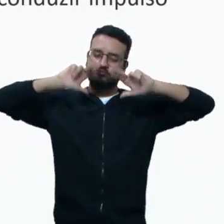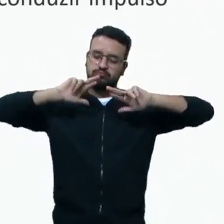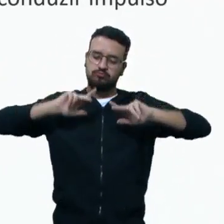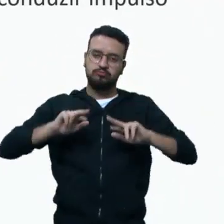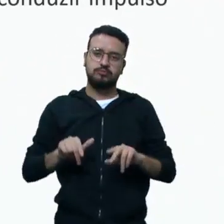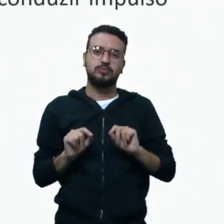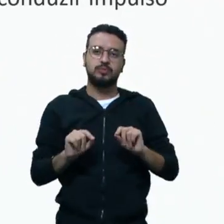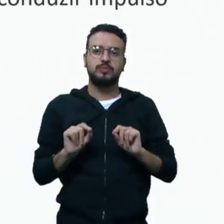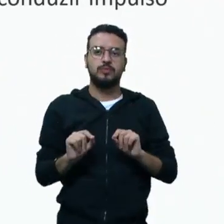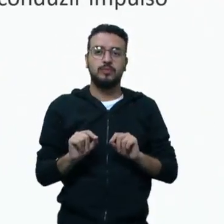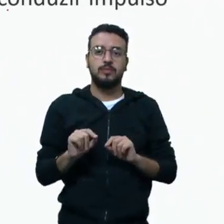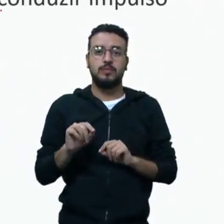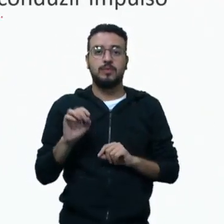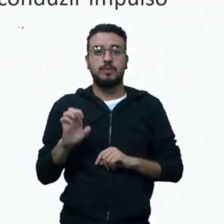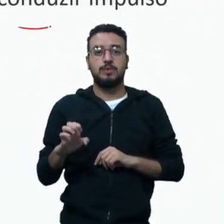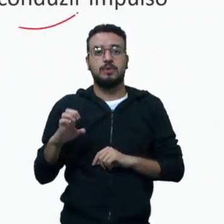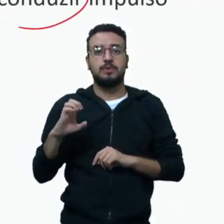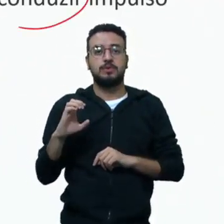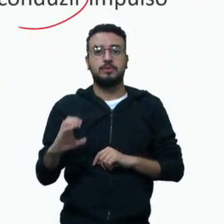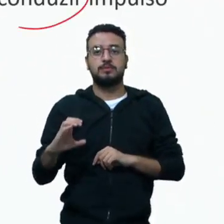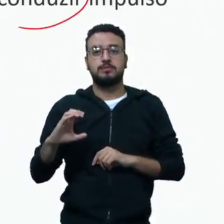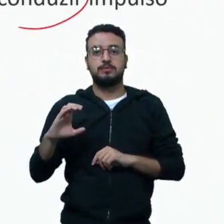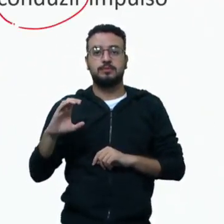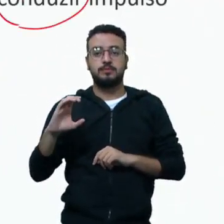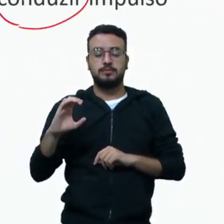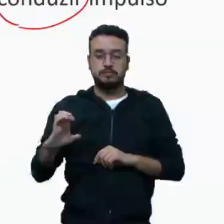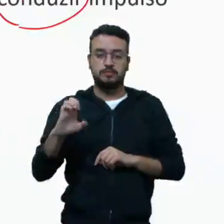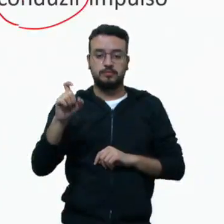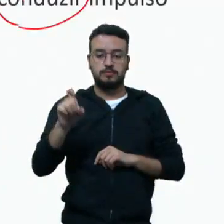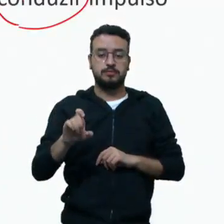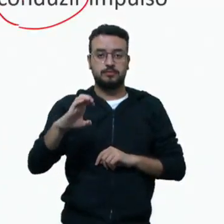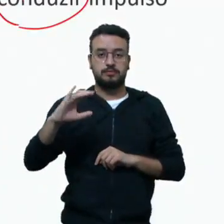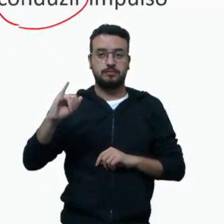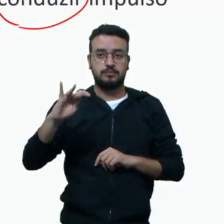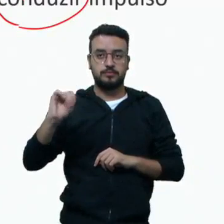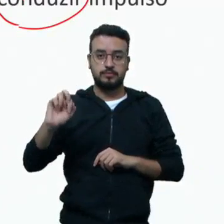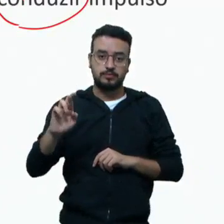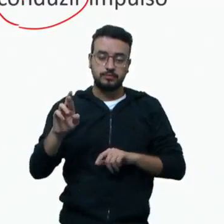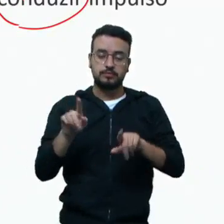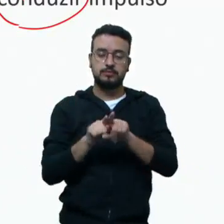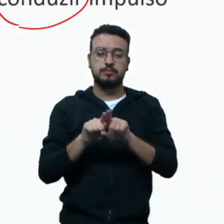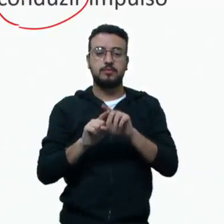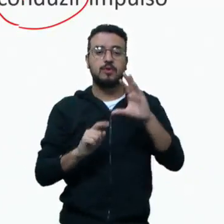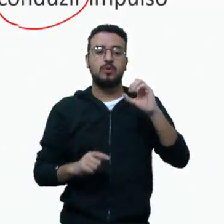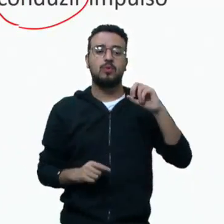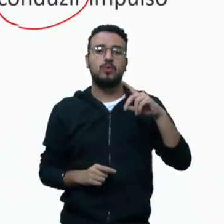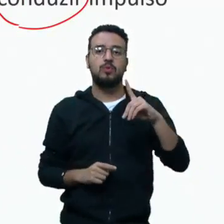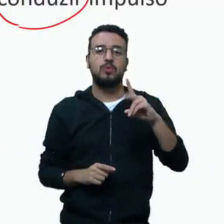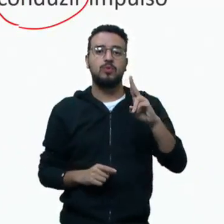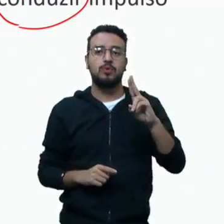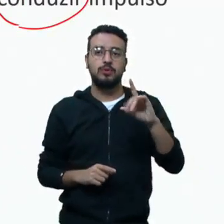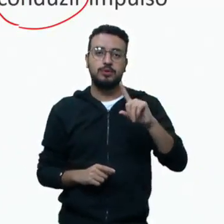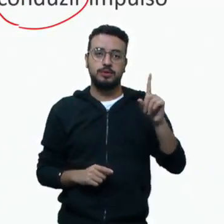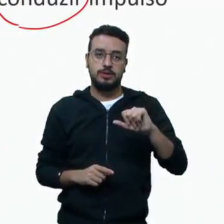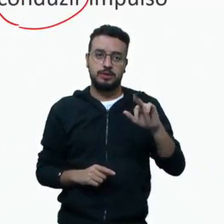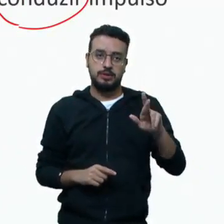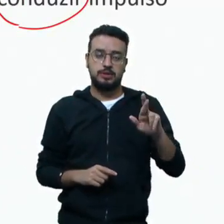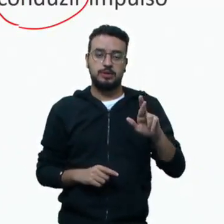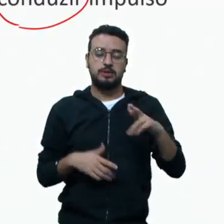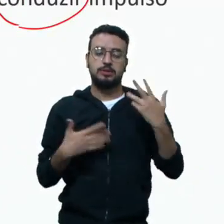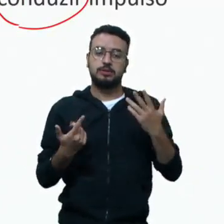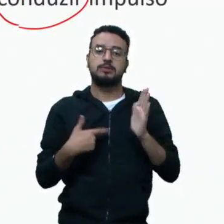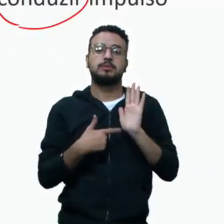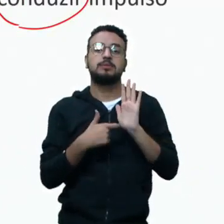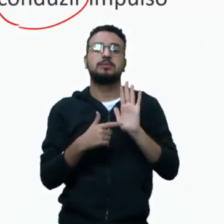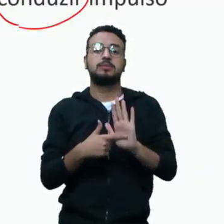excitar e conduzir o impulso nervoso. E aí eu trago para vocês o conhecimento